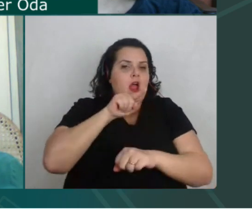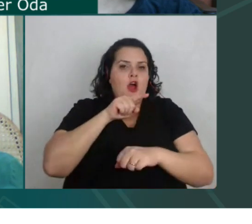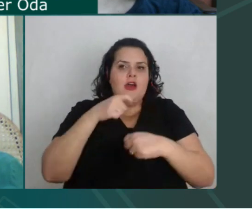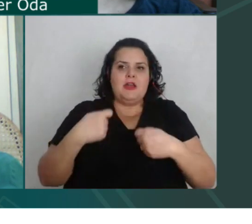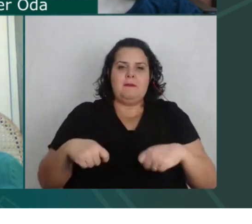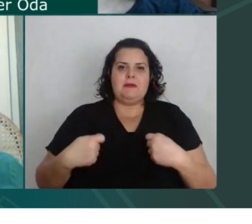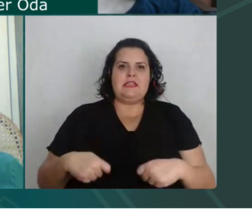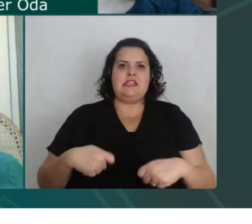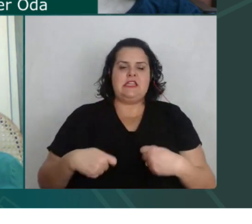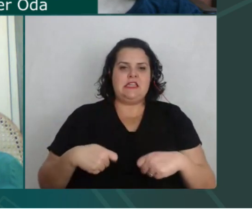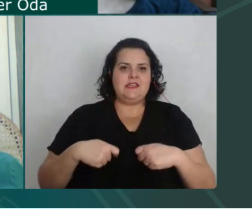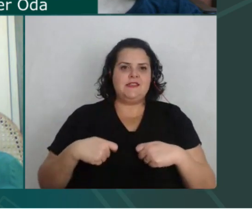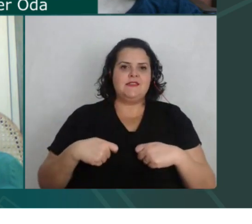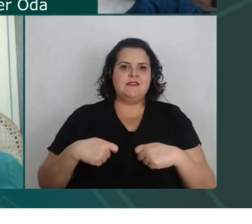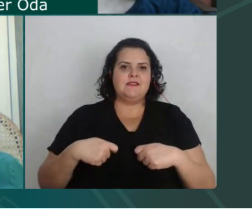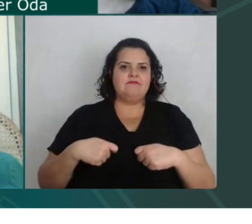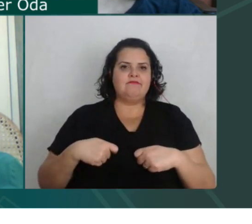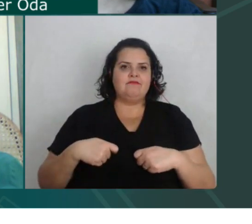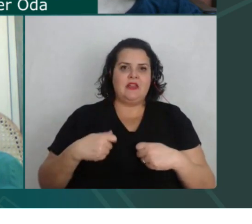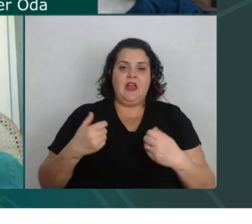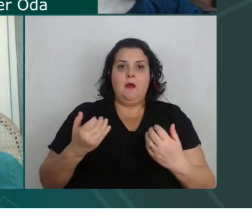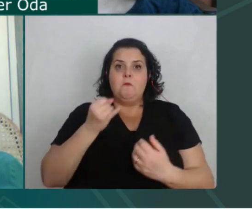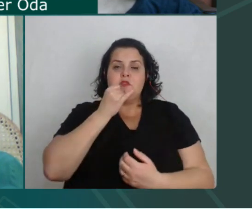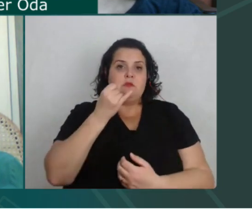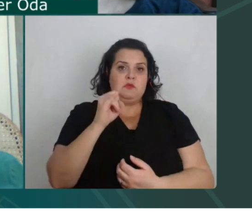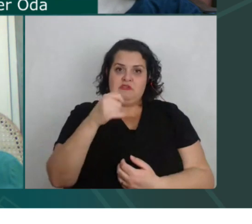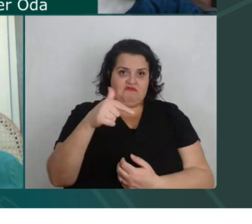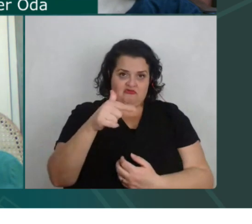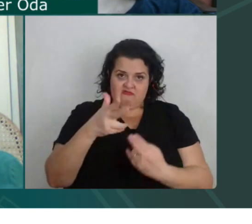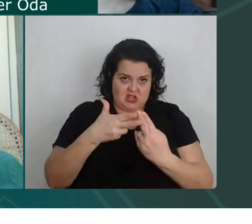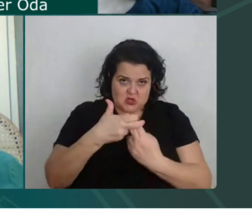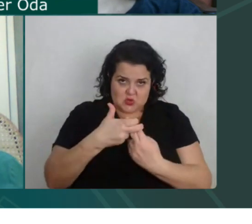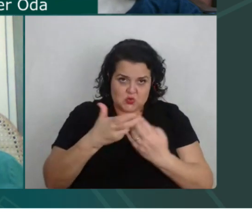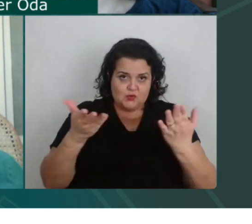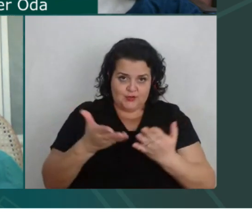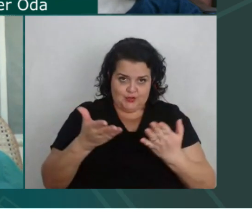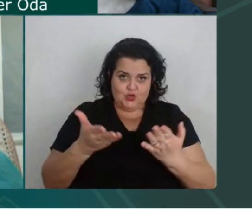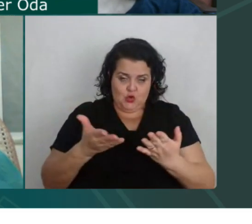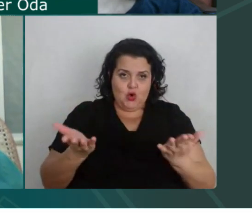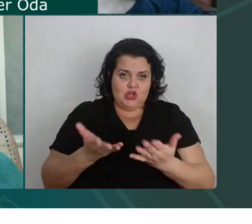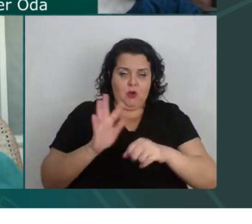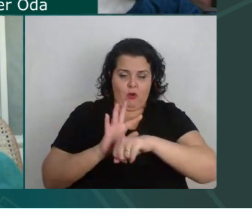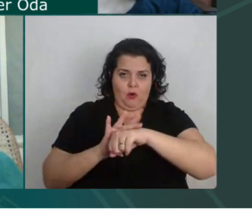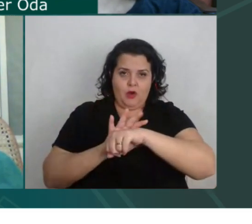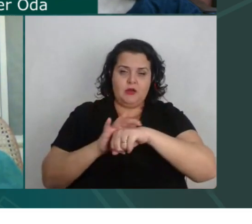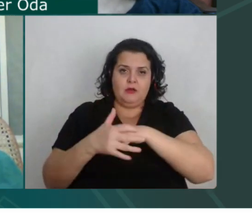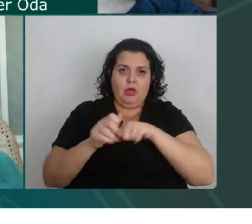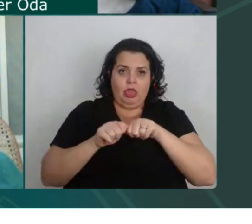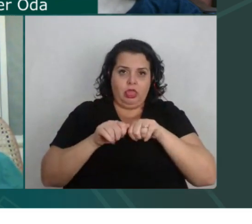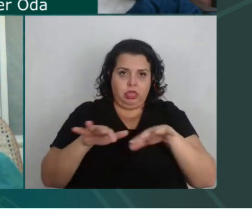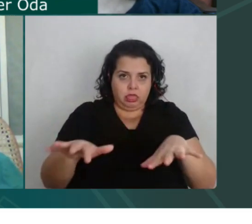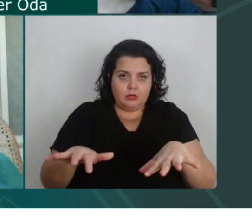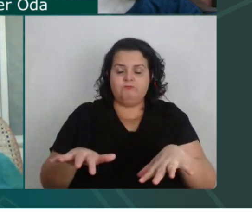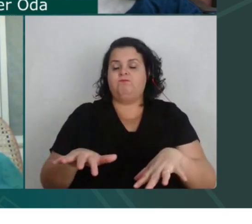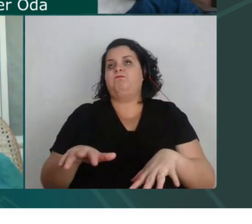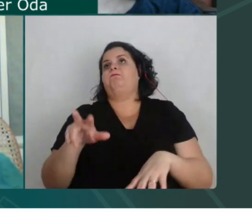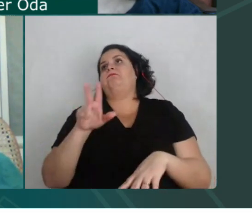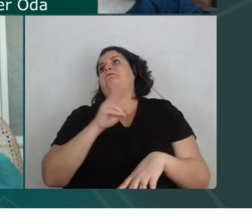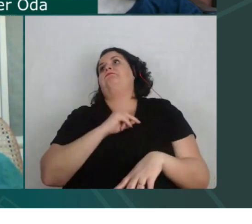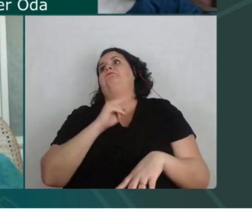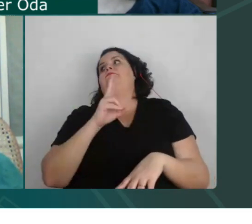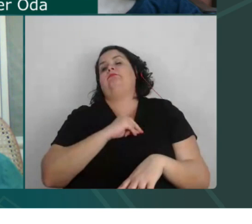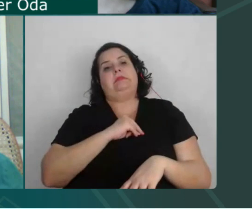foi colocado aqui, que sem o SUS a tragédia seria absolutamente impossível de se avaliar, como, apesar de tudo,